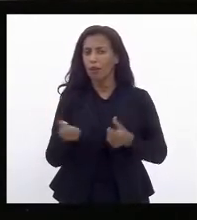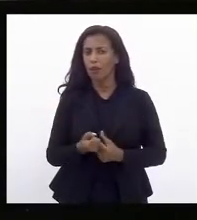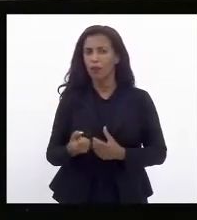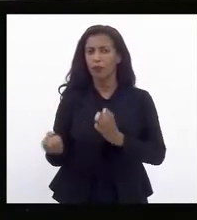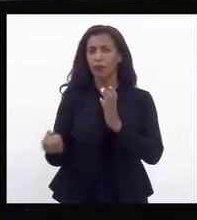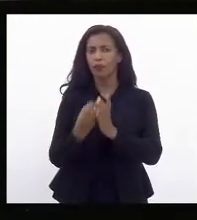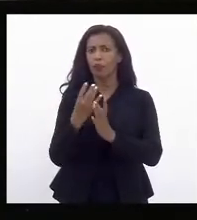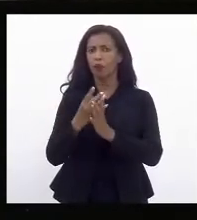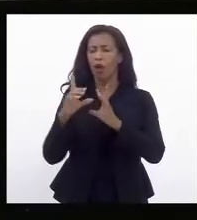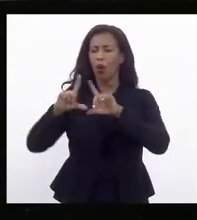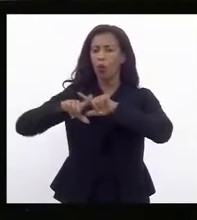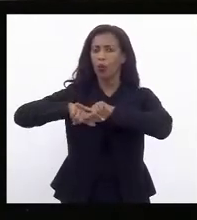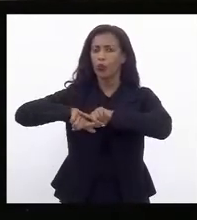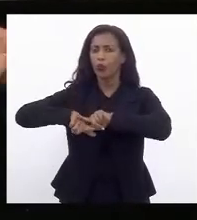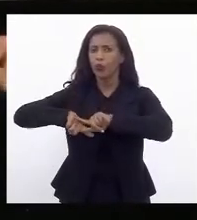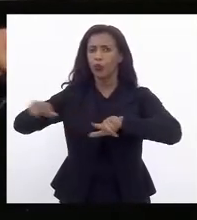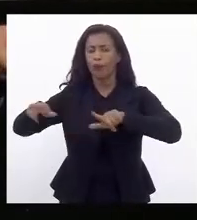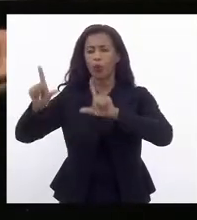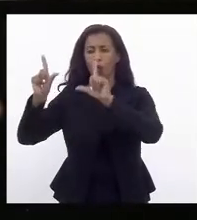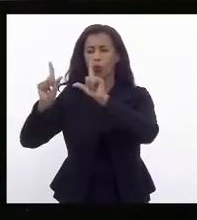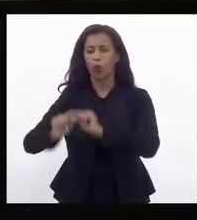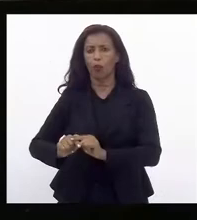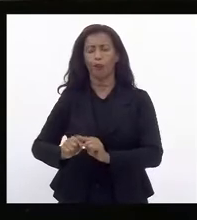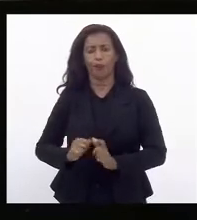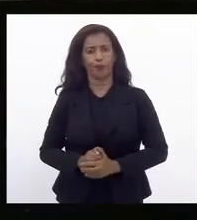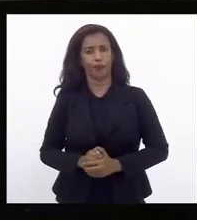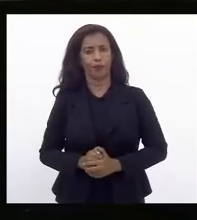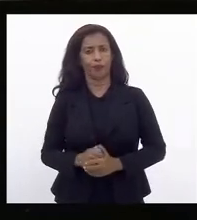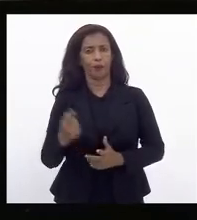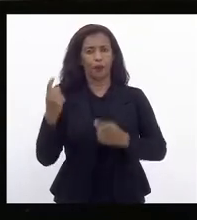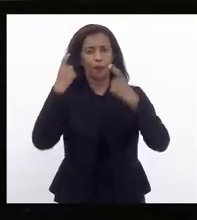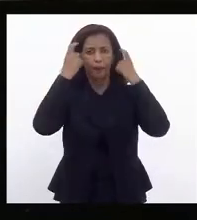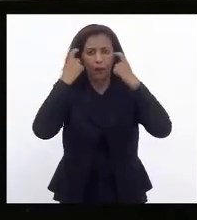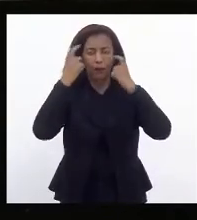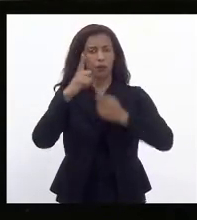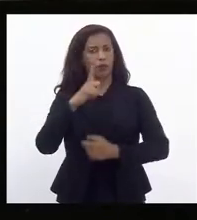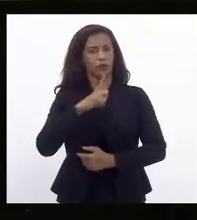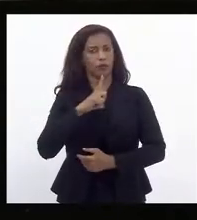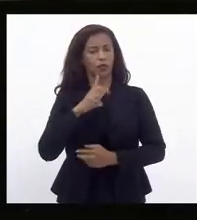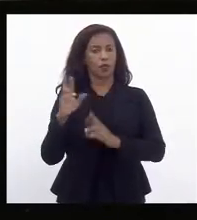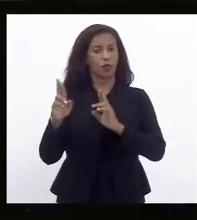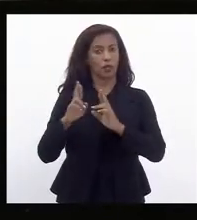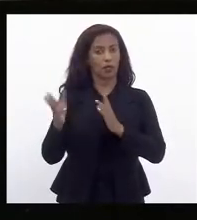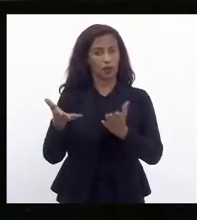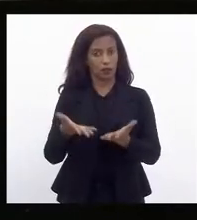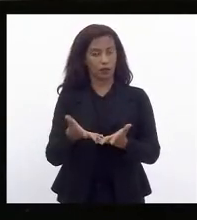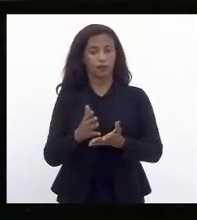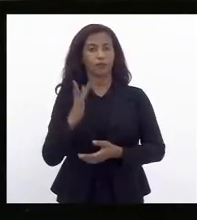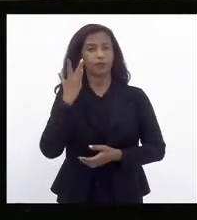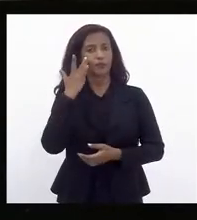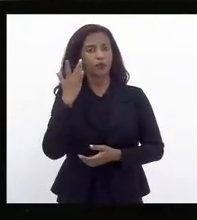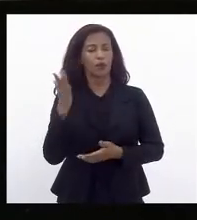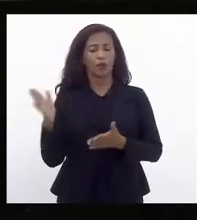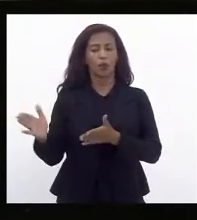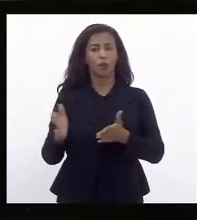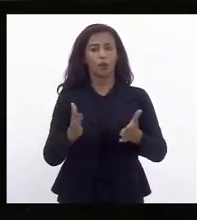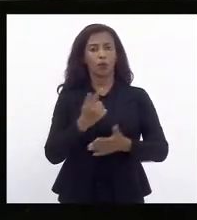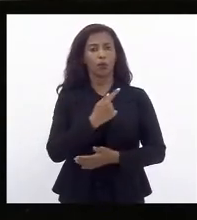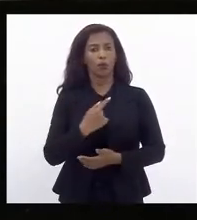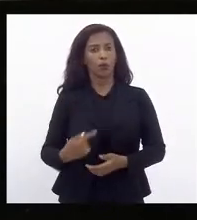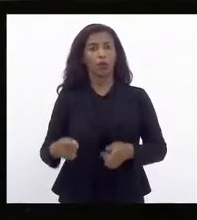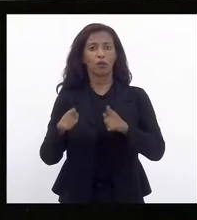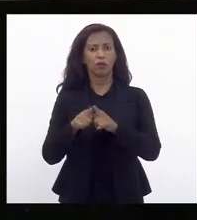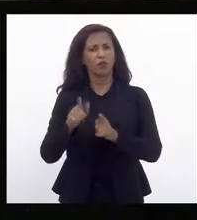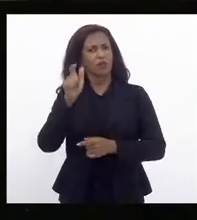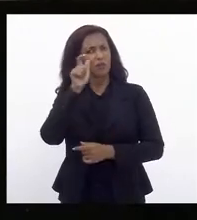produtiva, ó, sumiu com a redução do ICMS. Então é a preocupação que eu tenho em relação a isso. E acho que por parte do governador deveria